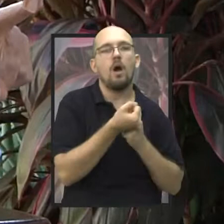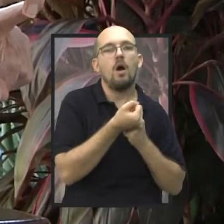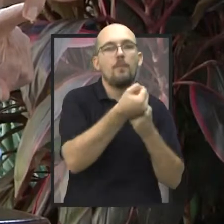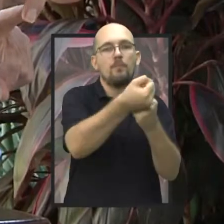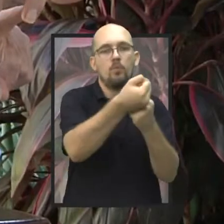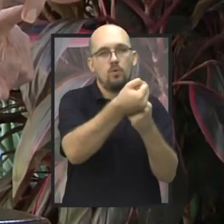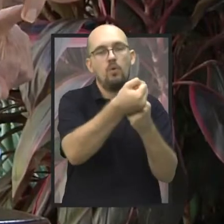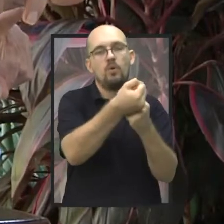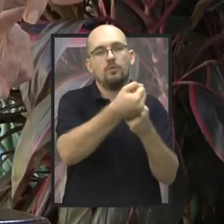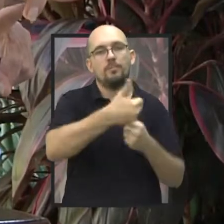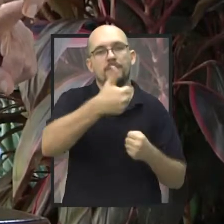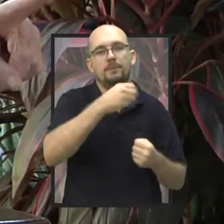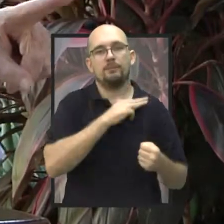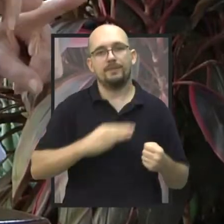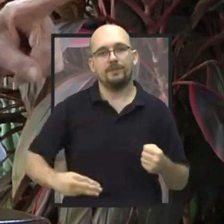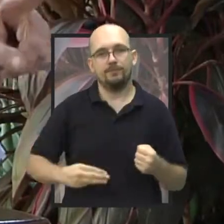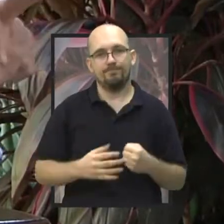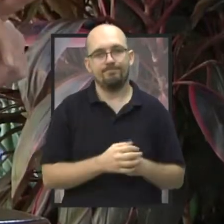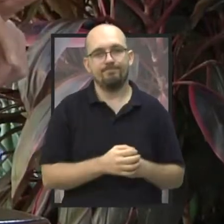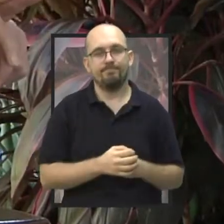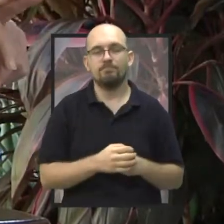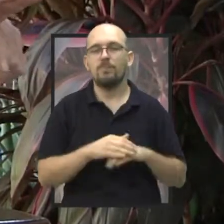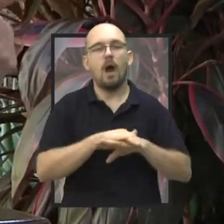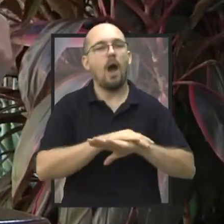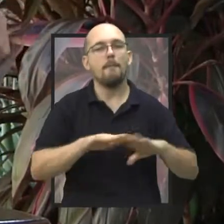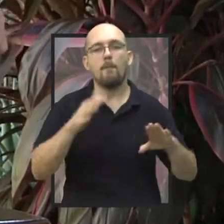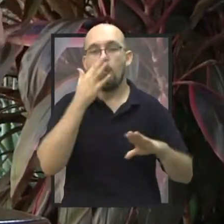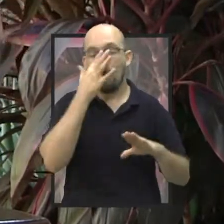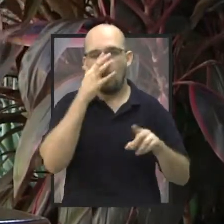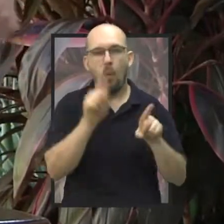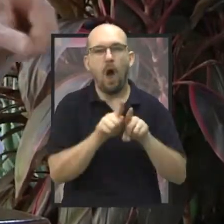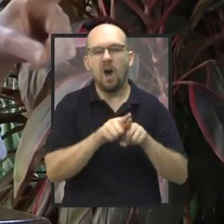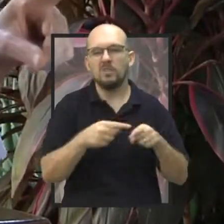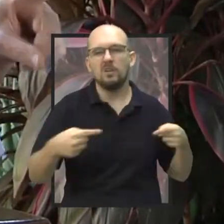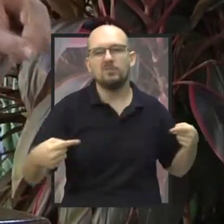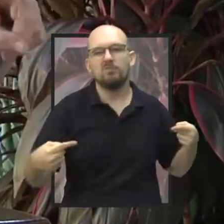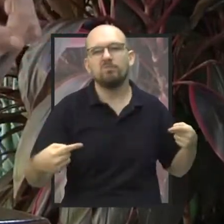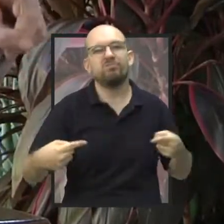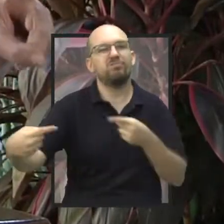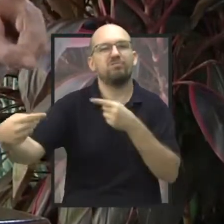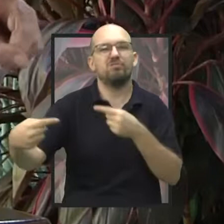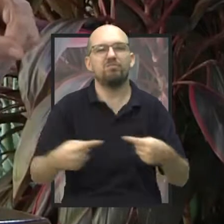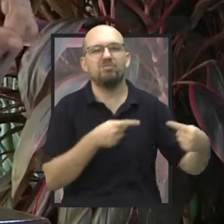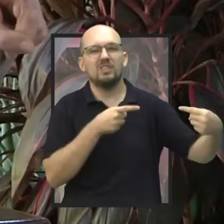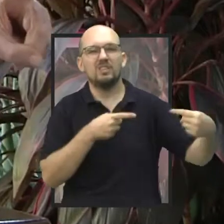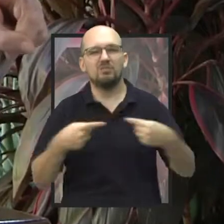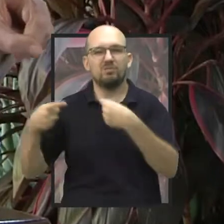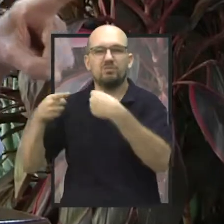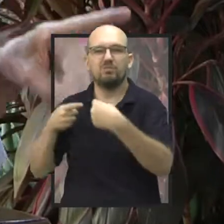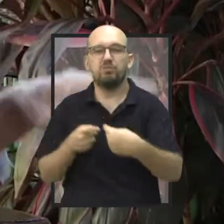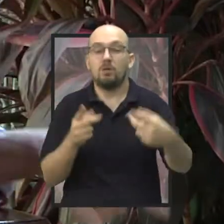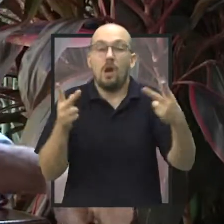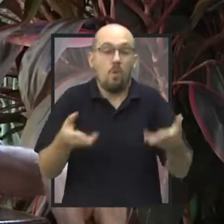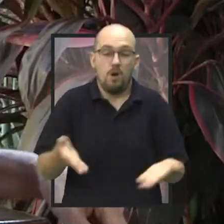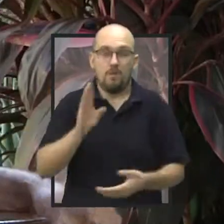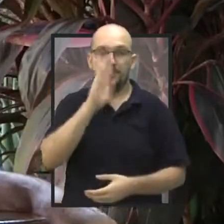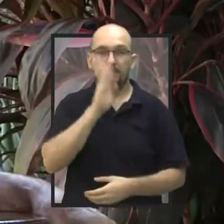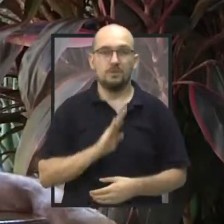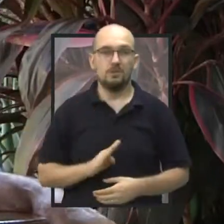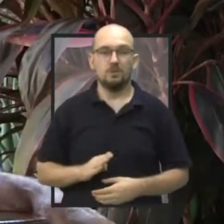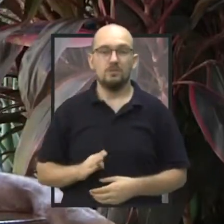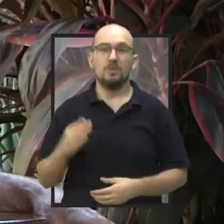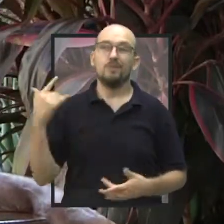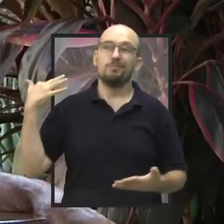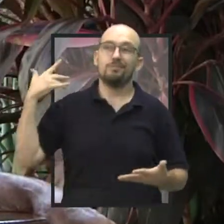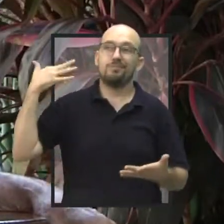do primeiro-ministro. Então acabam as discrepâncias políticas que existem no Brasil desde